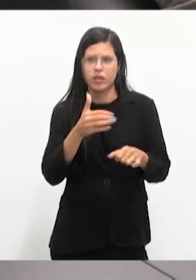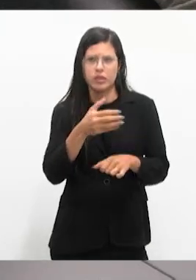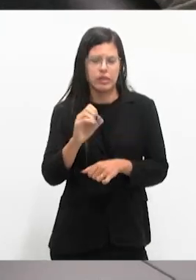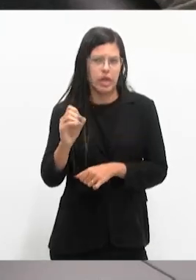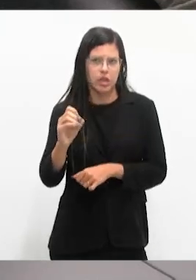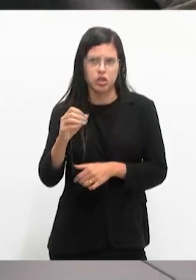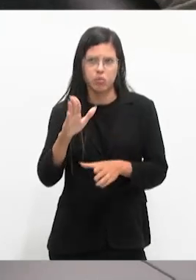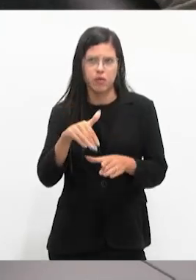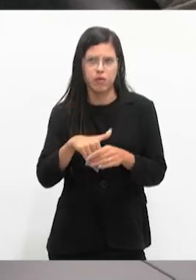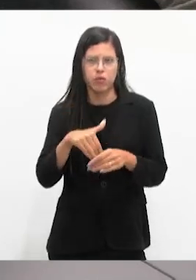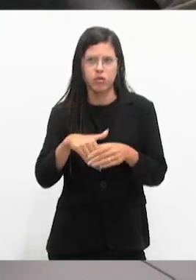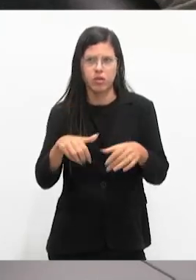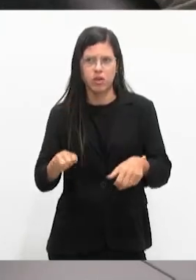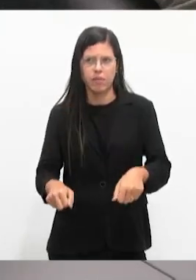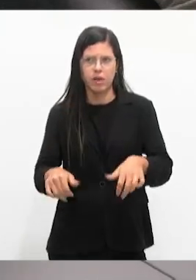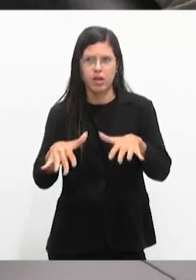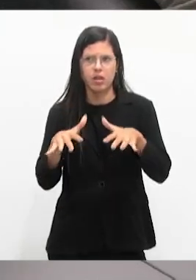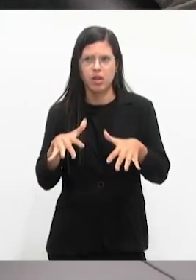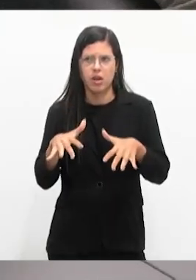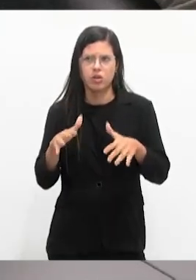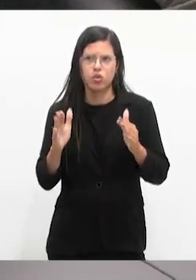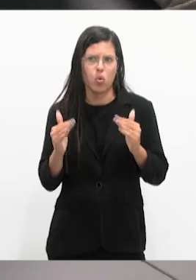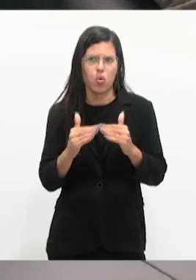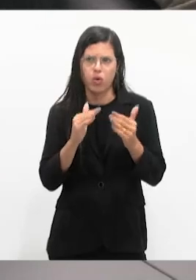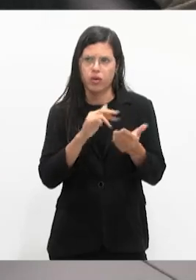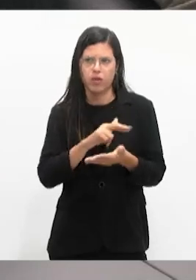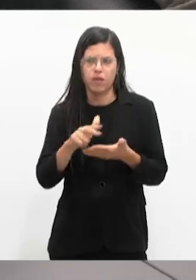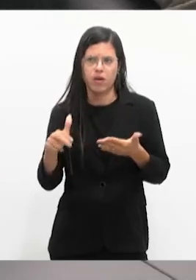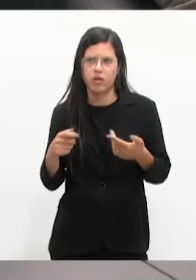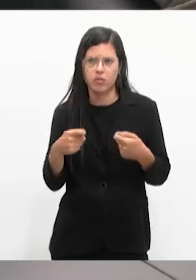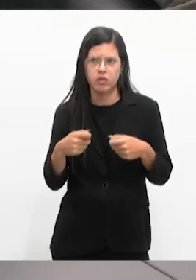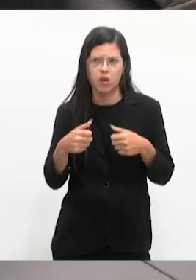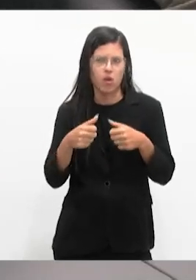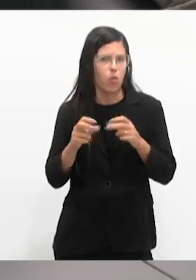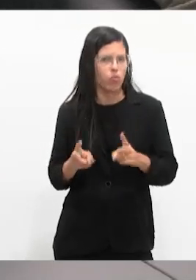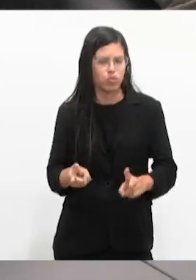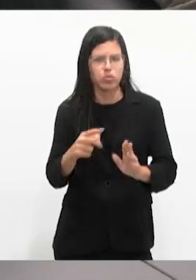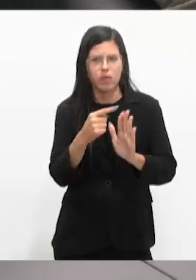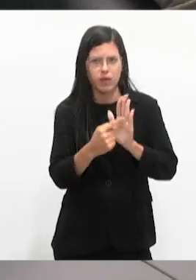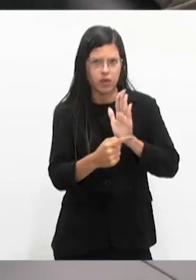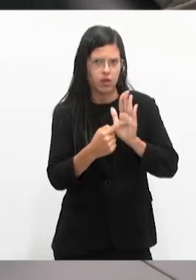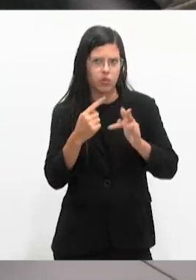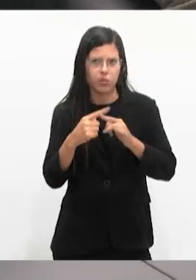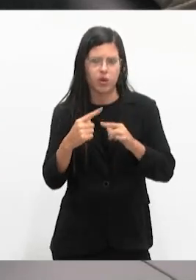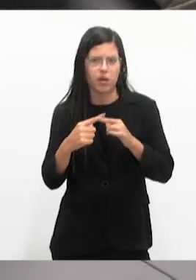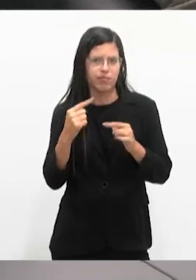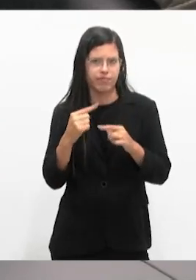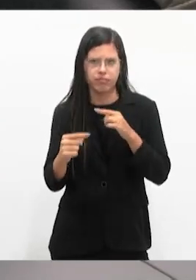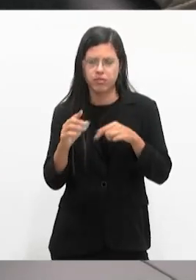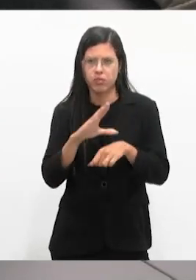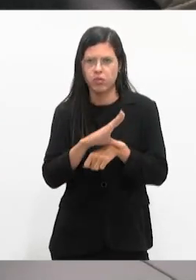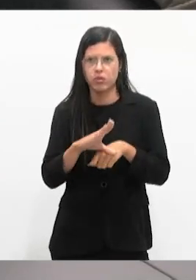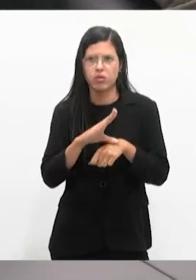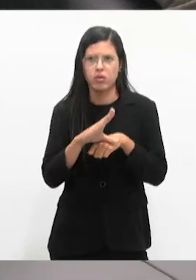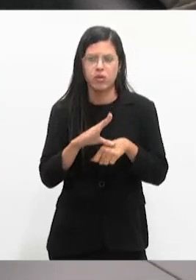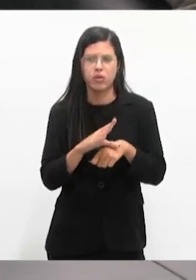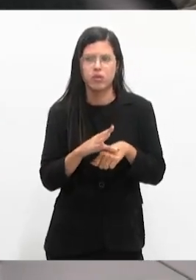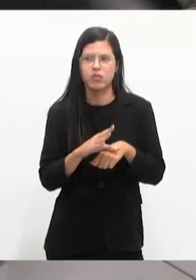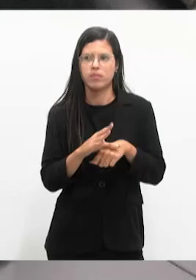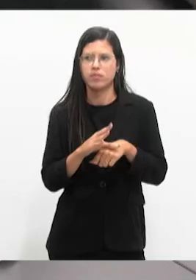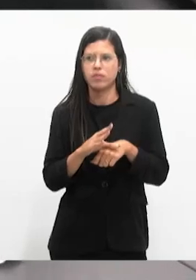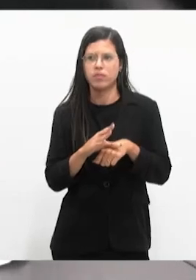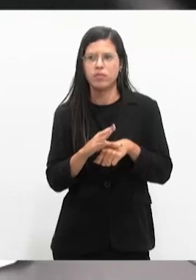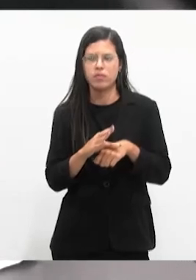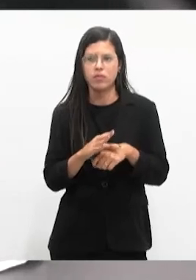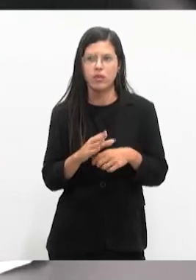plenário. A gente concorda que vários têm que manter mesmo o veto, porque são inconstitucionais, vários o governo acaba,